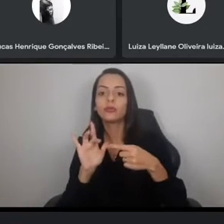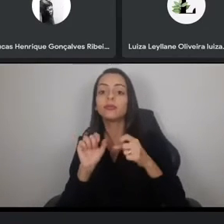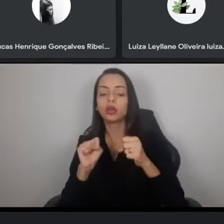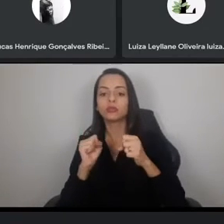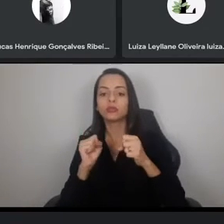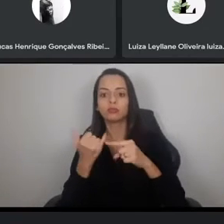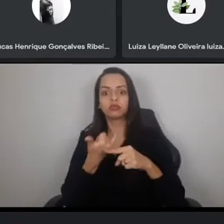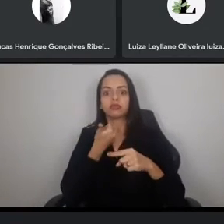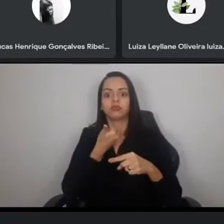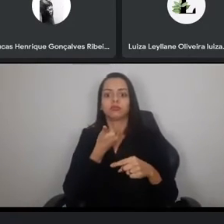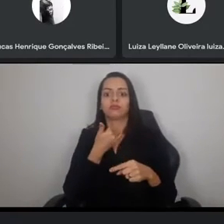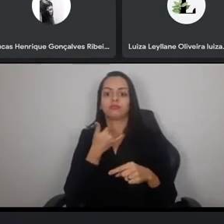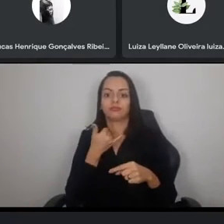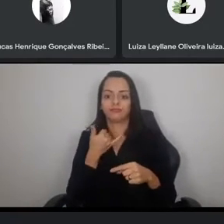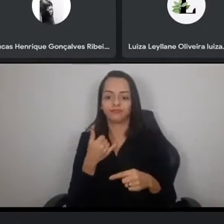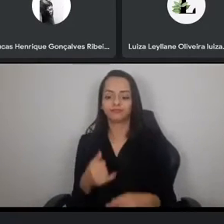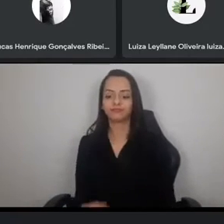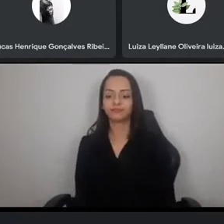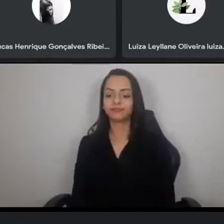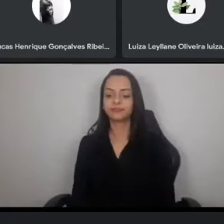elétrico.